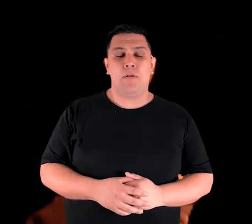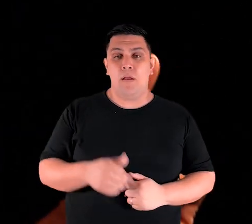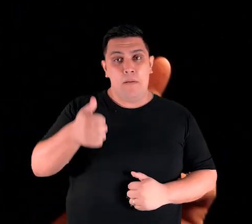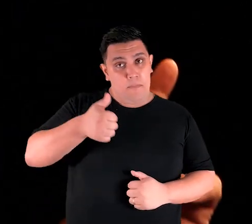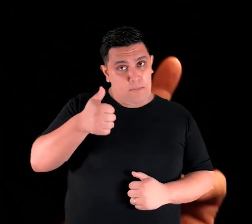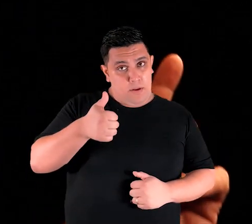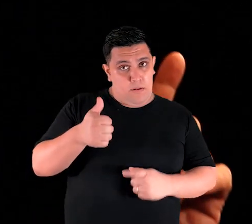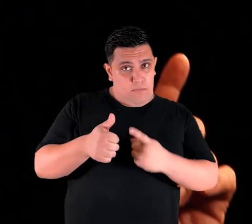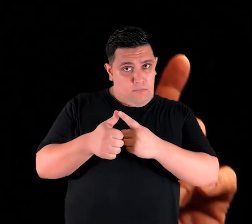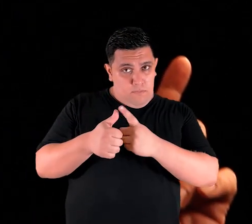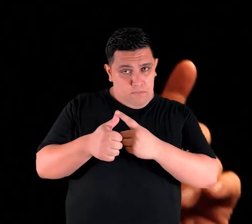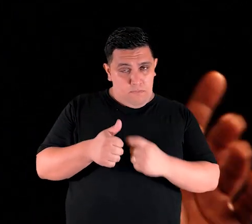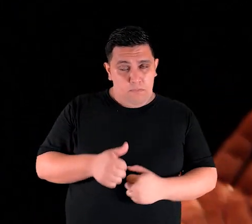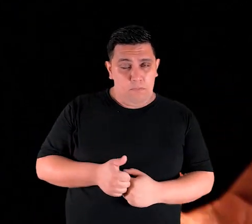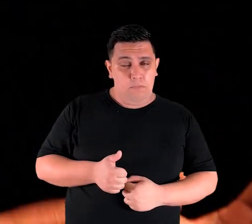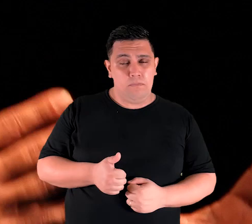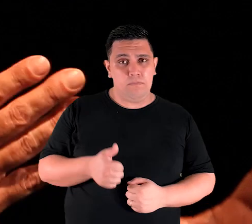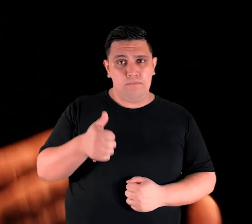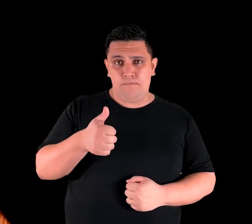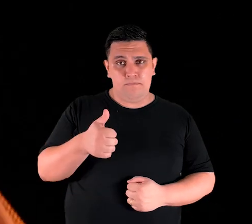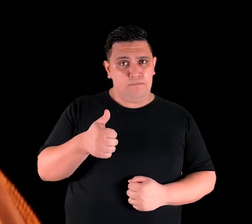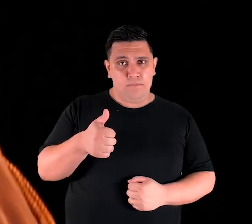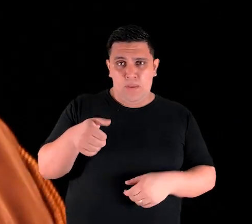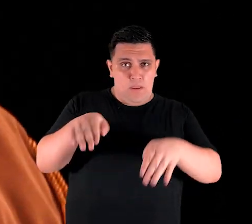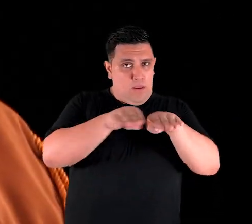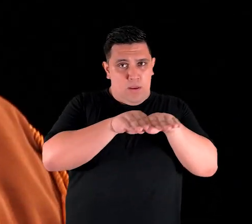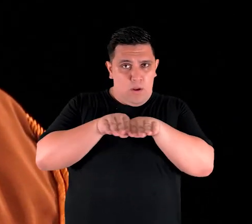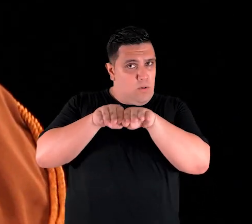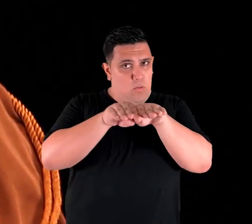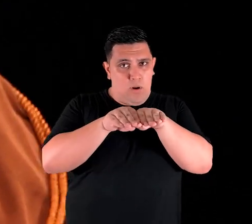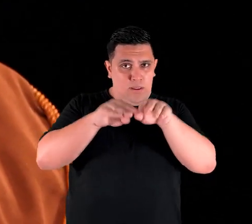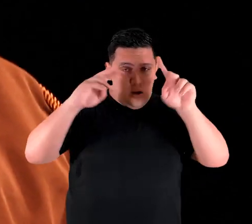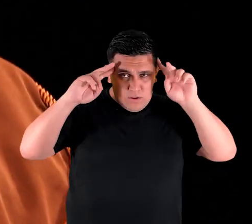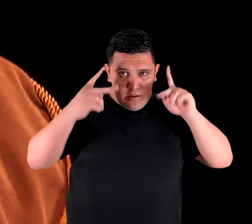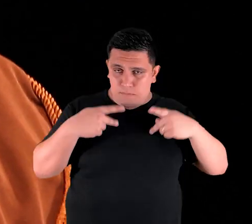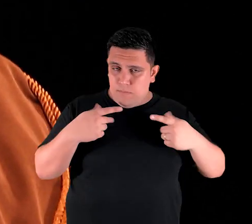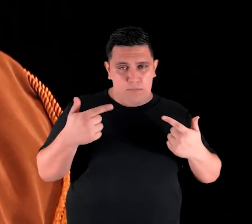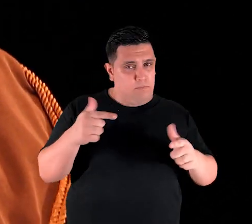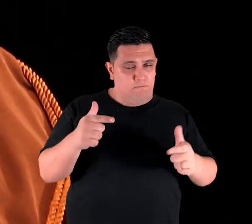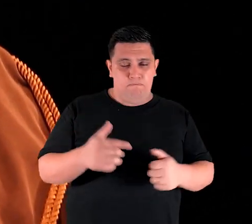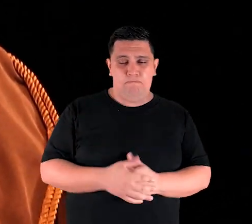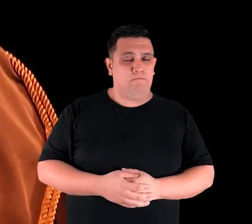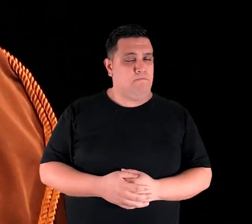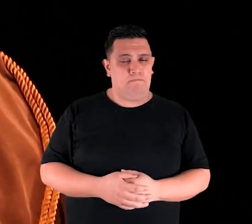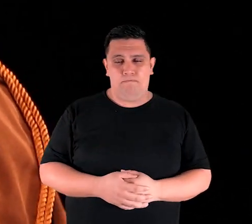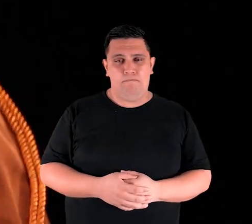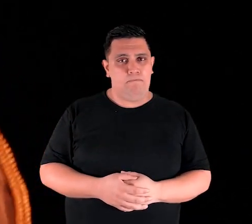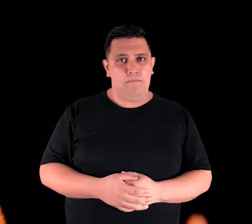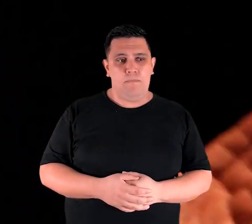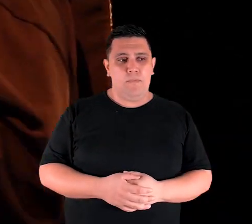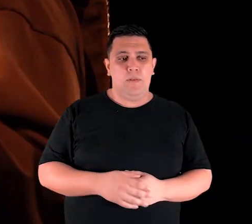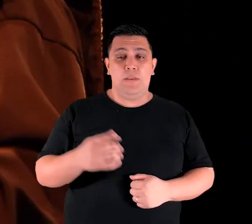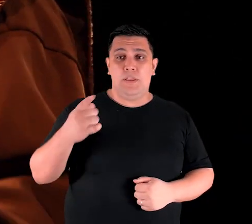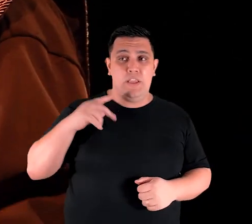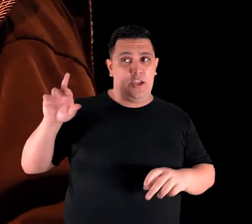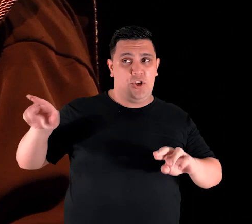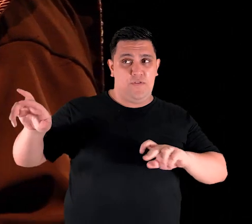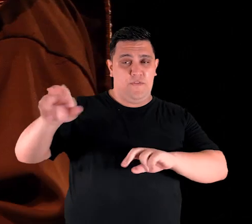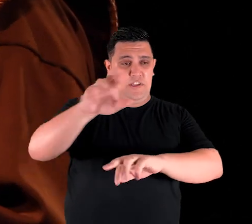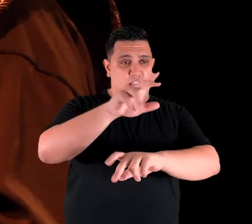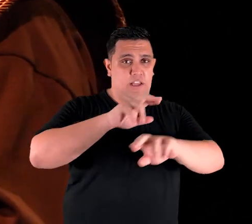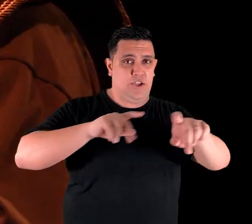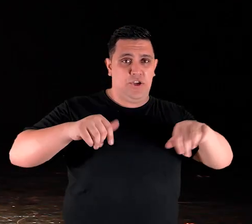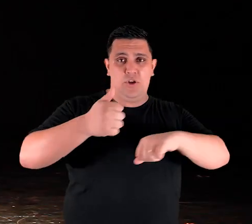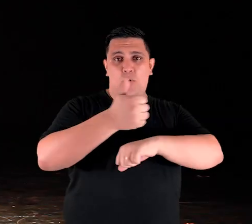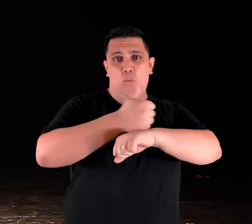Primeiro, não existe igualdade entre os seres humanos, quando suas diversidades,